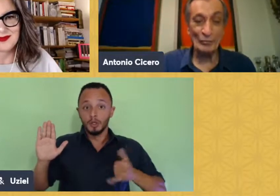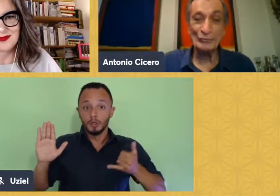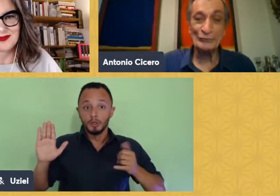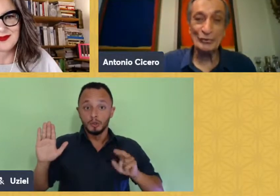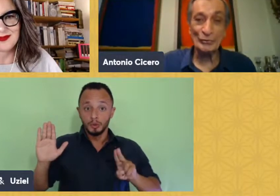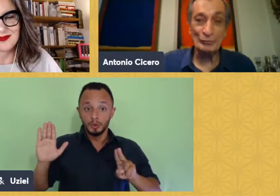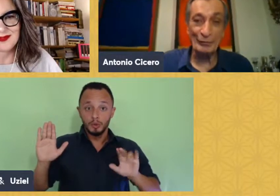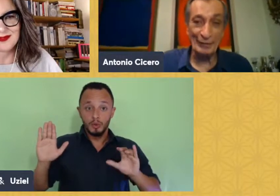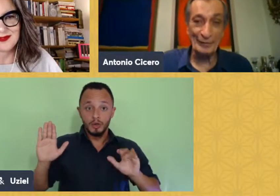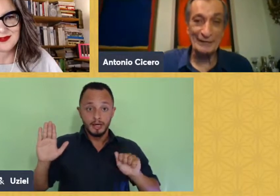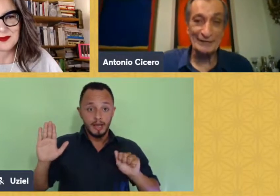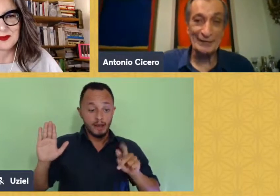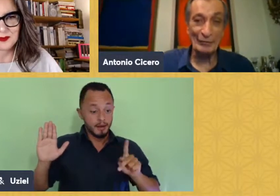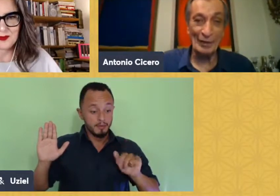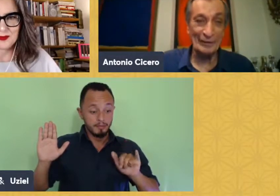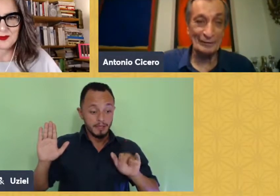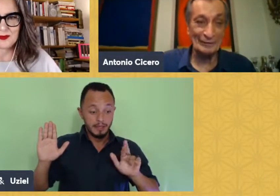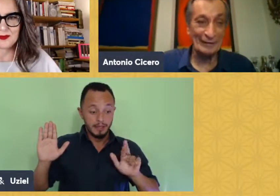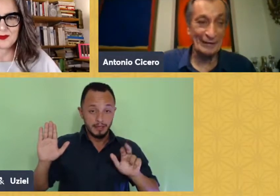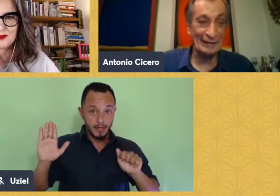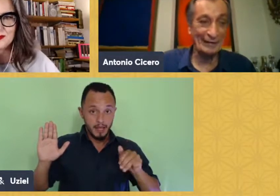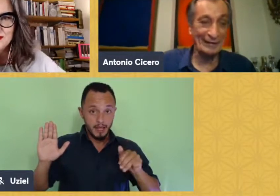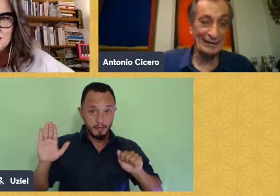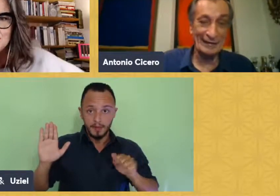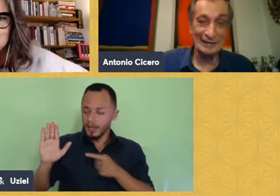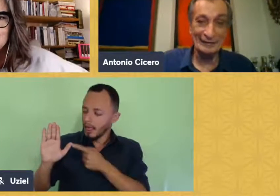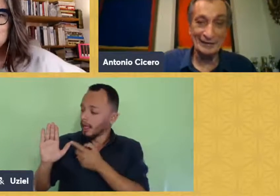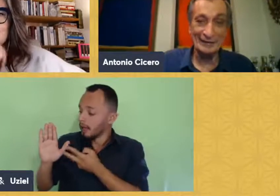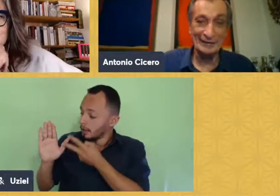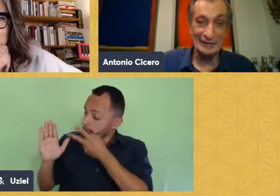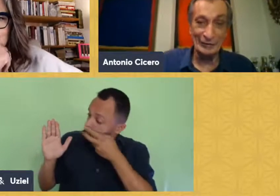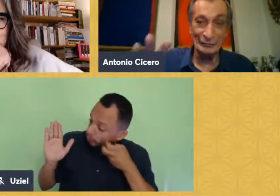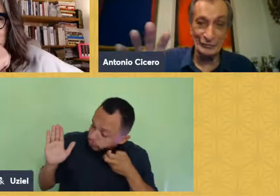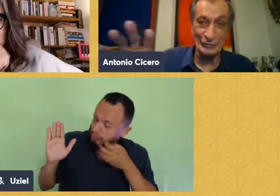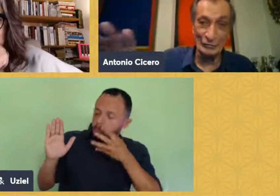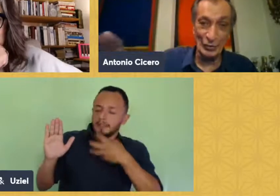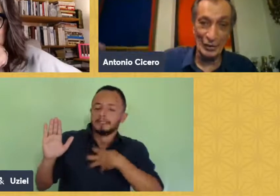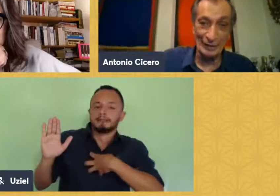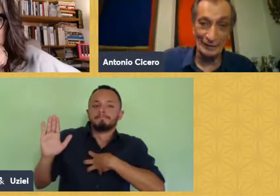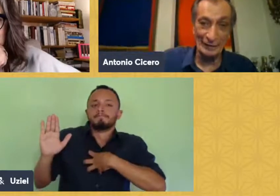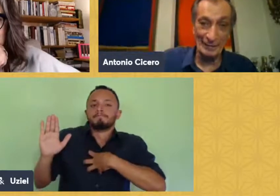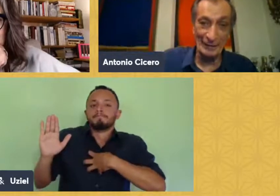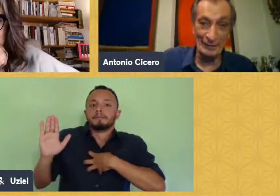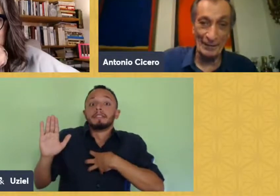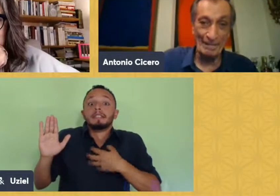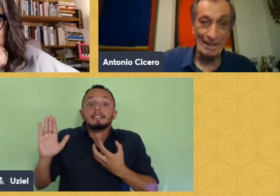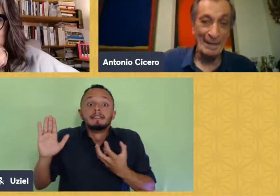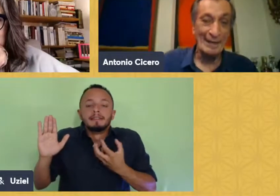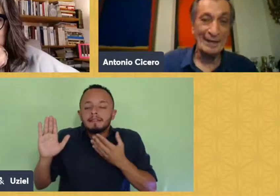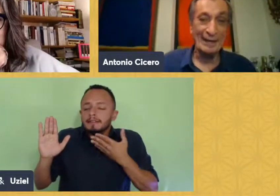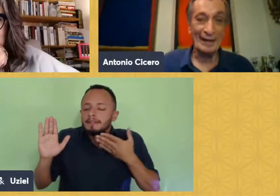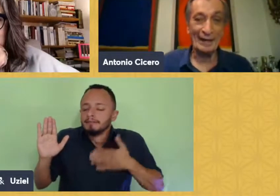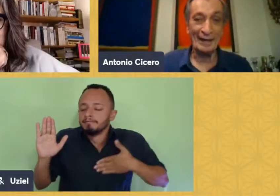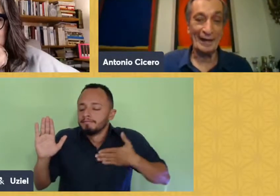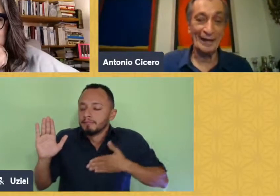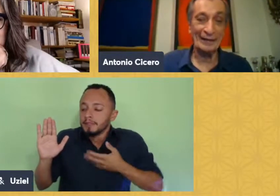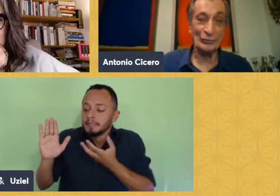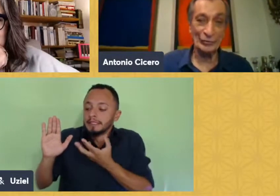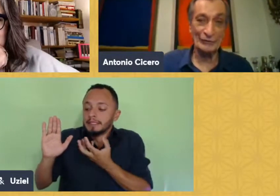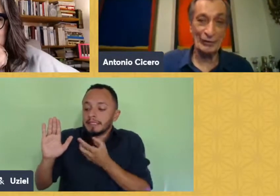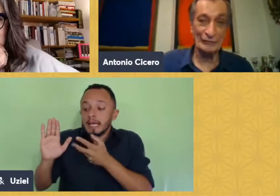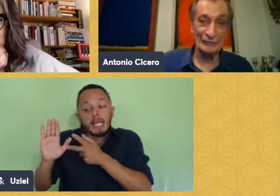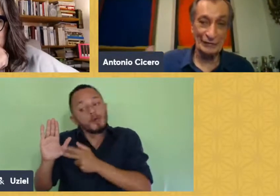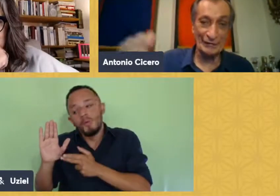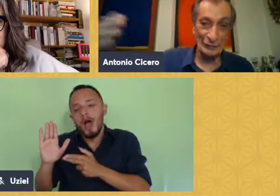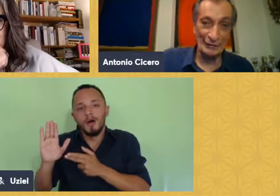e por alguns outros poemas que eu li em livros de escola também, não é? Além